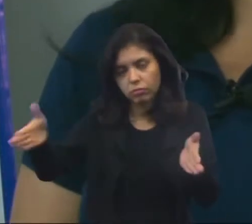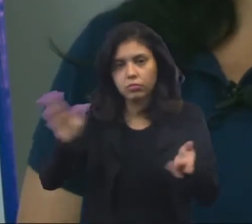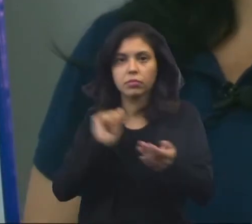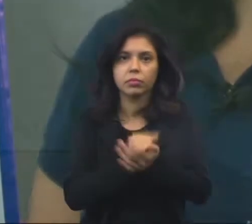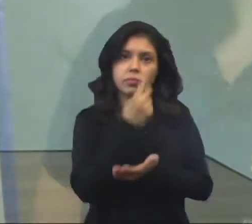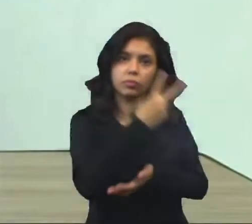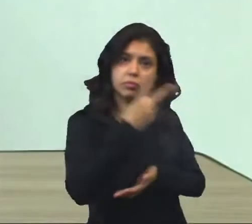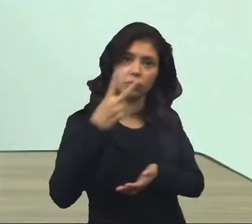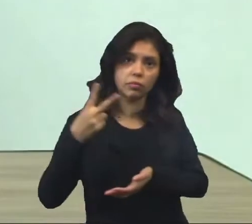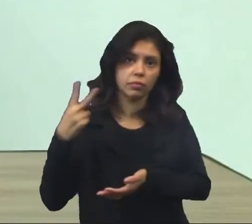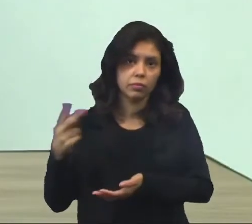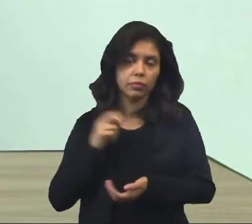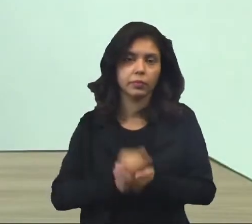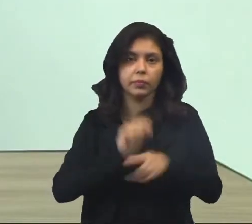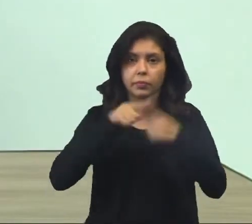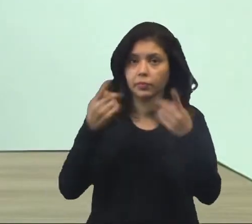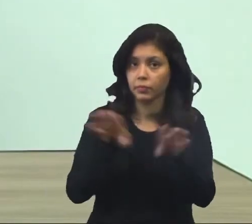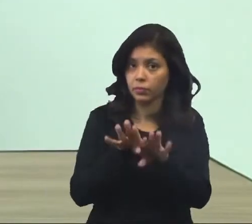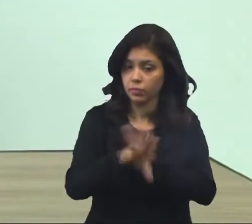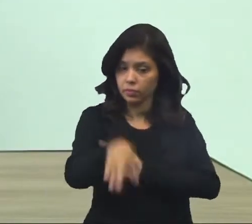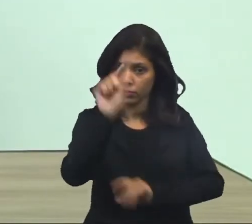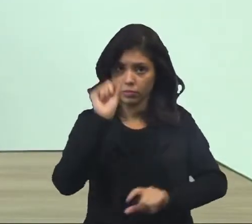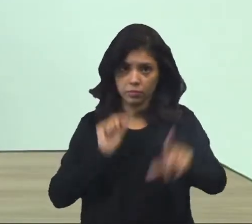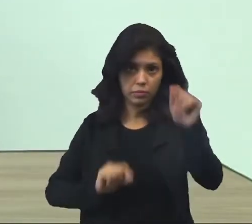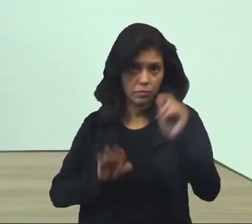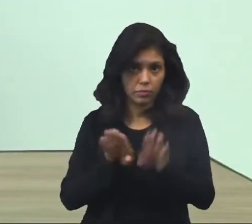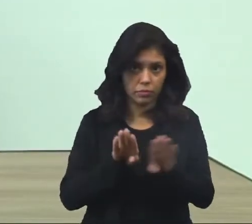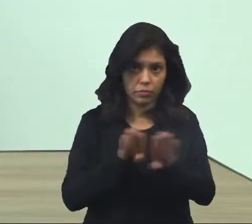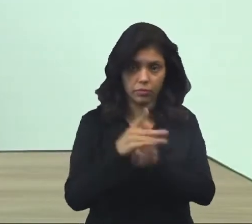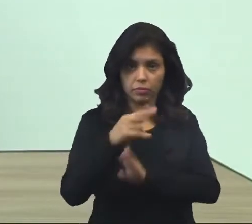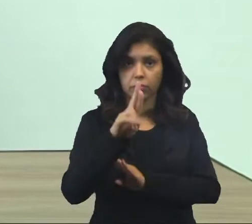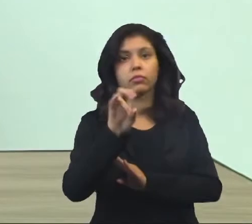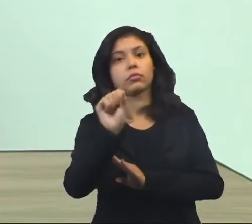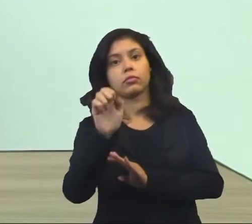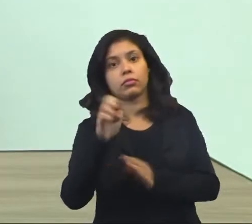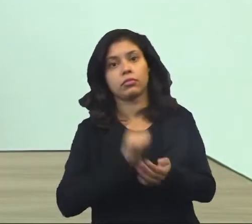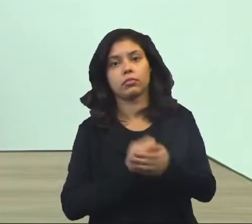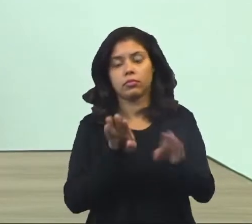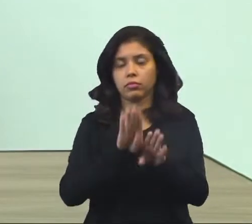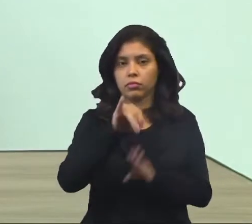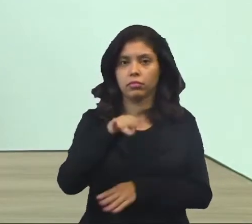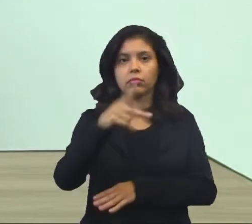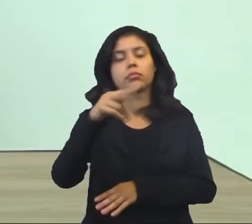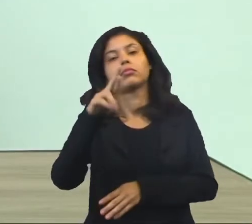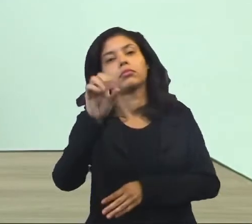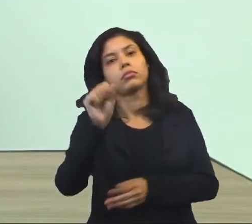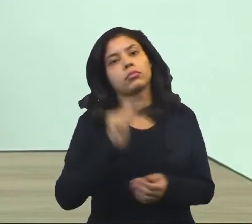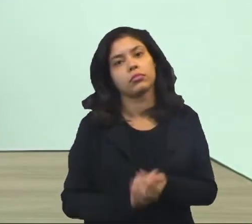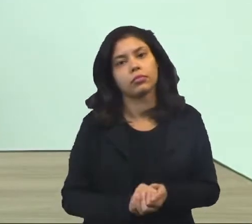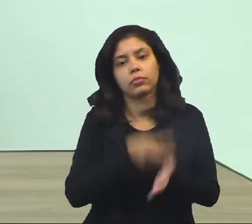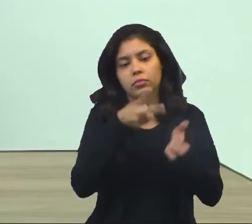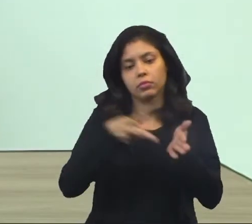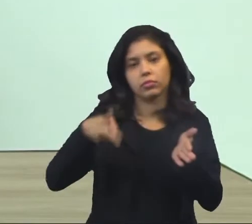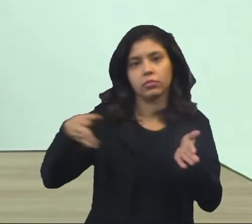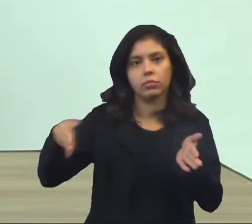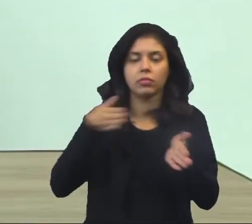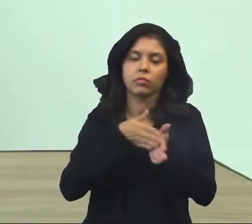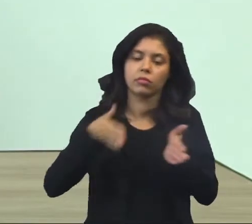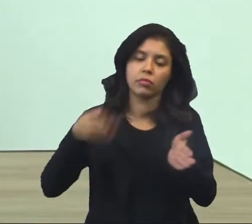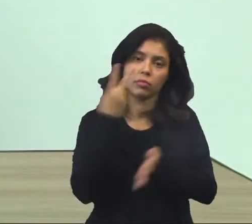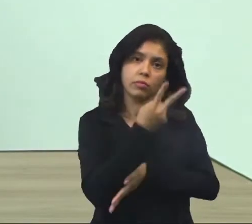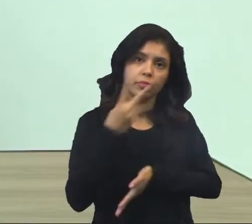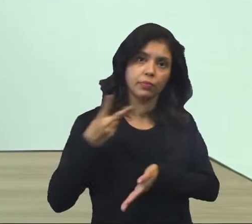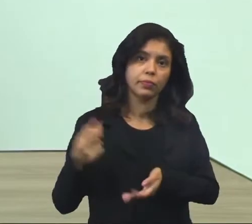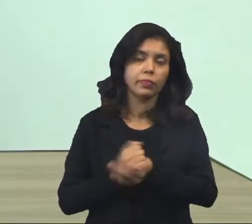2 em 2. Mas eu acabei de selecionar pares e ímpares. Então, ele também segue uma ordem de 2 em 2. Mas se